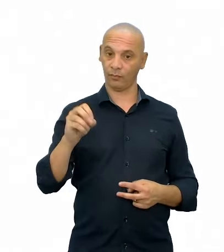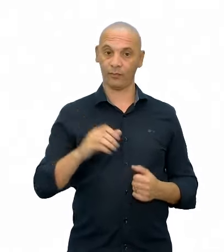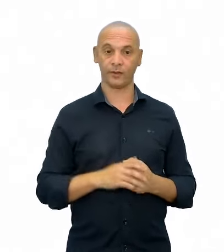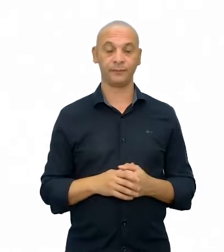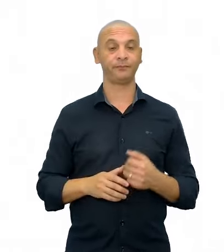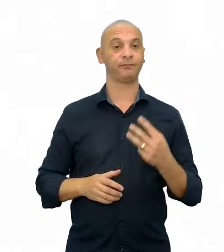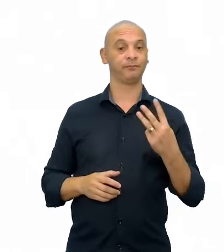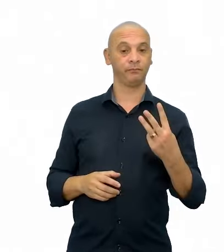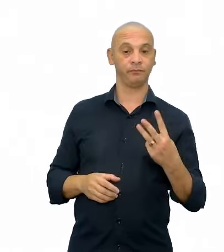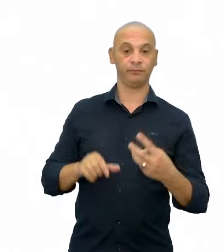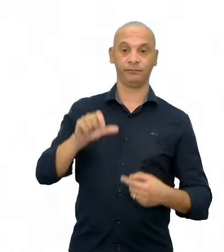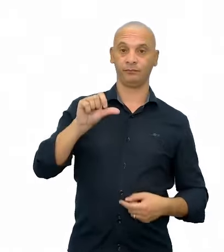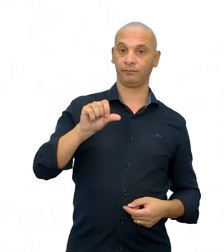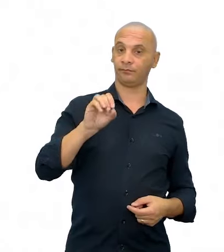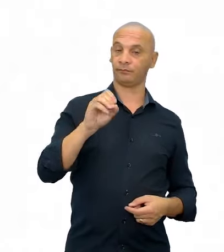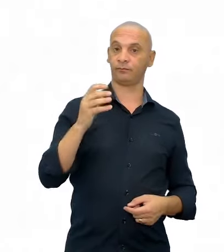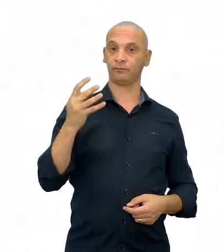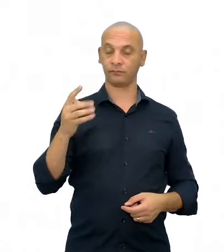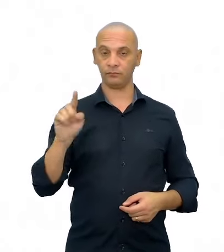R$ 1.337,50, três de